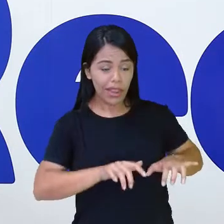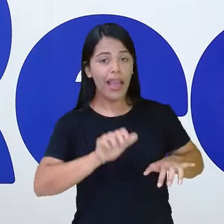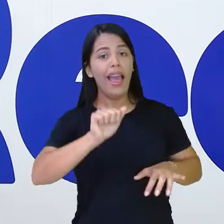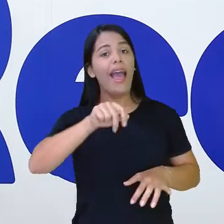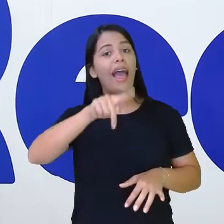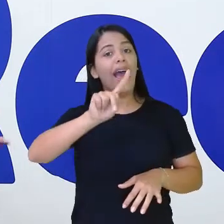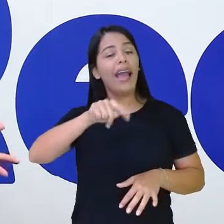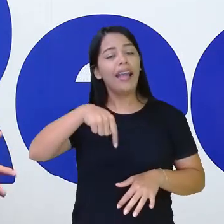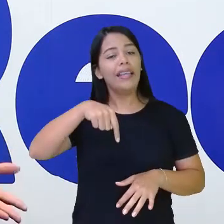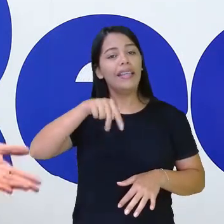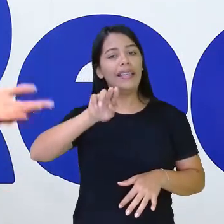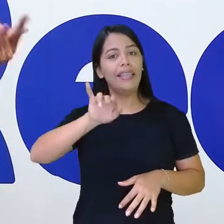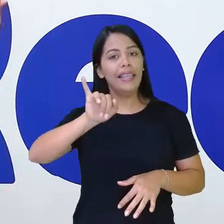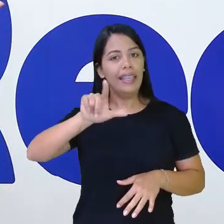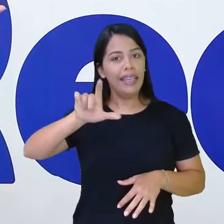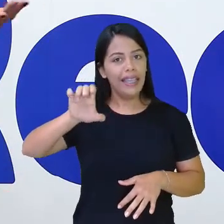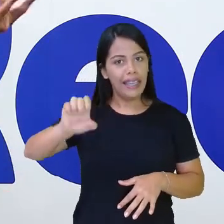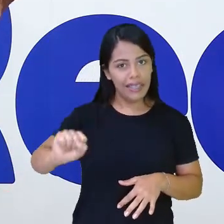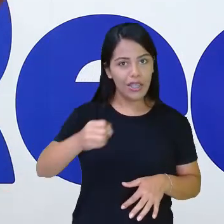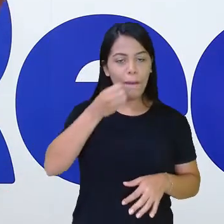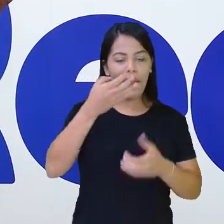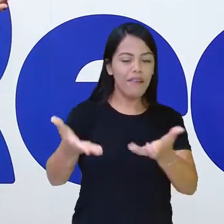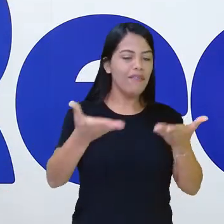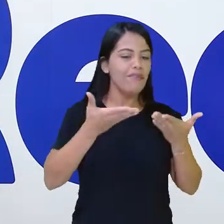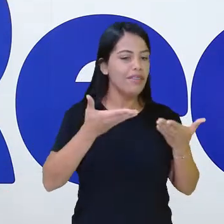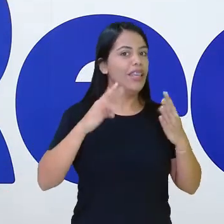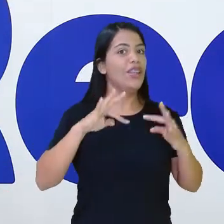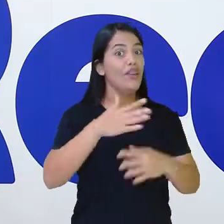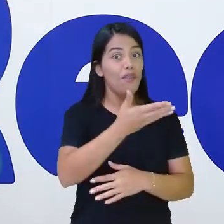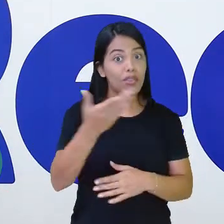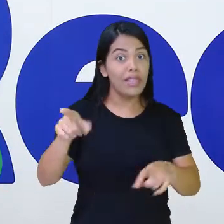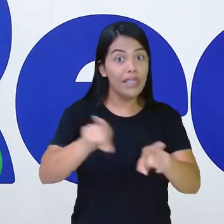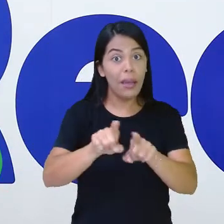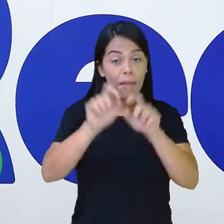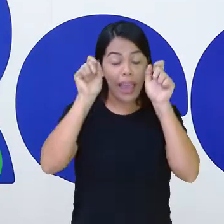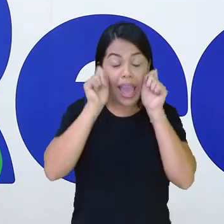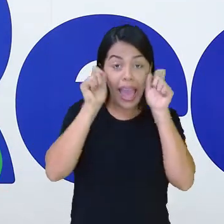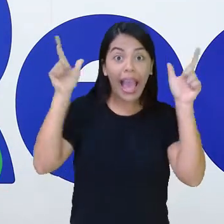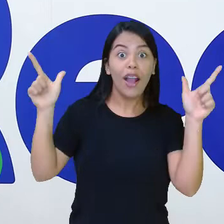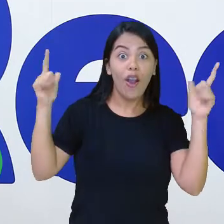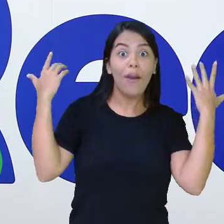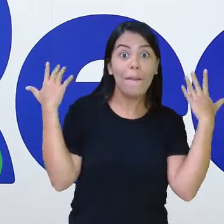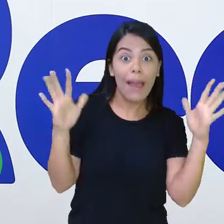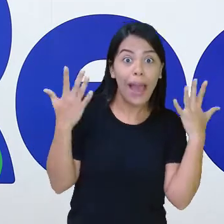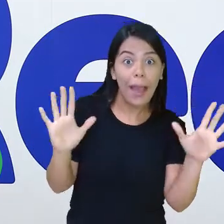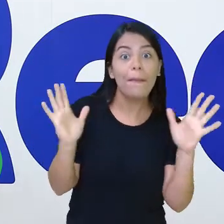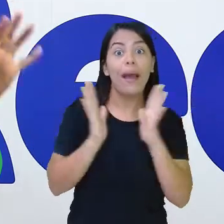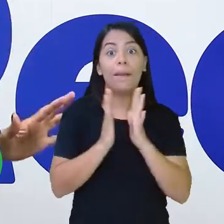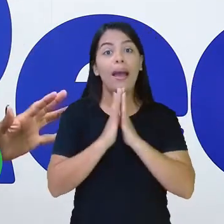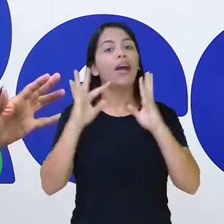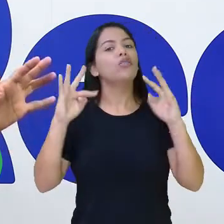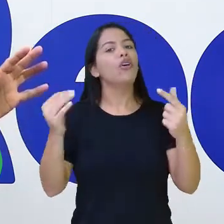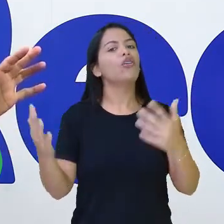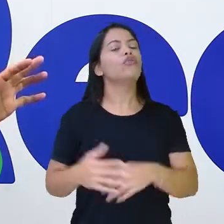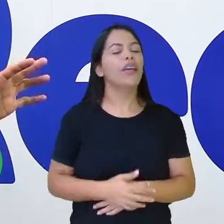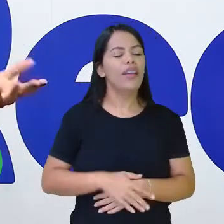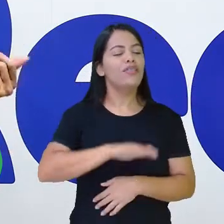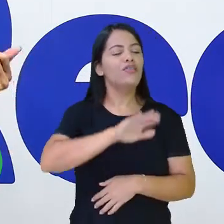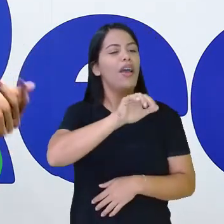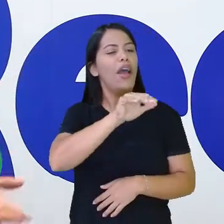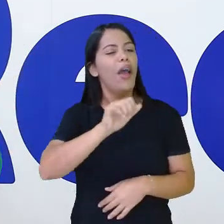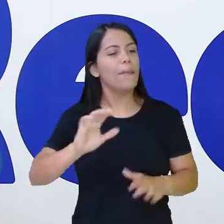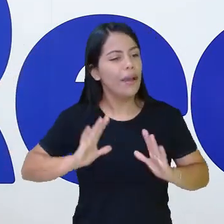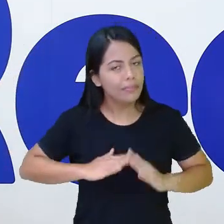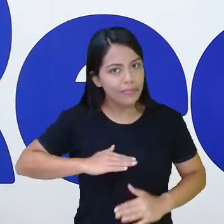Então sejam muito bem-vindos. E o restante, vamos embora, minha gente. Acorda, bate, palma, chama essa coragem. Senta aqui com a gente,